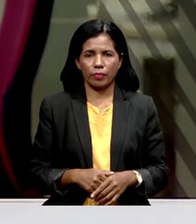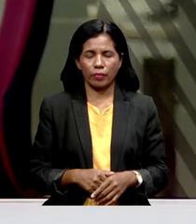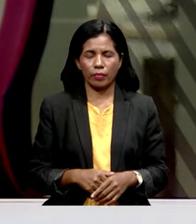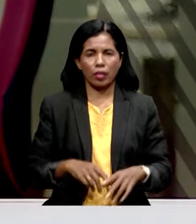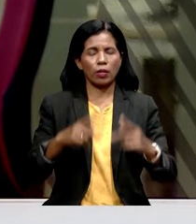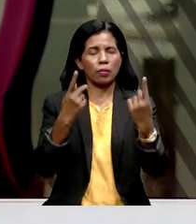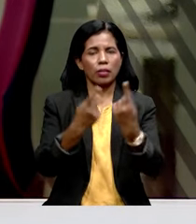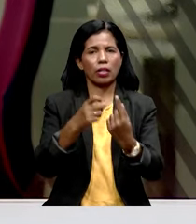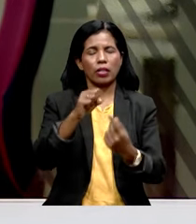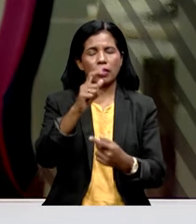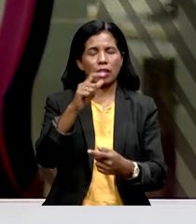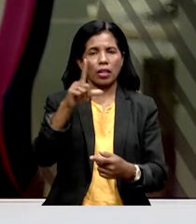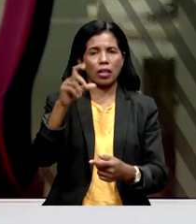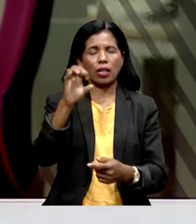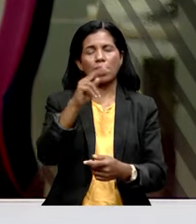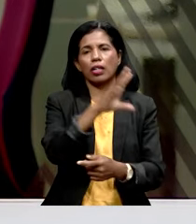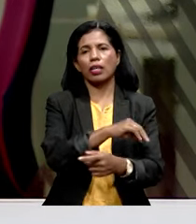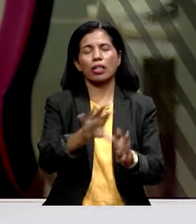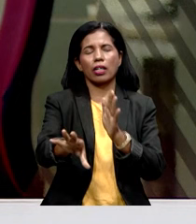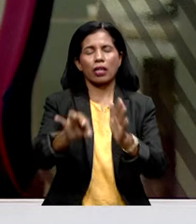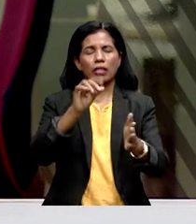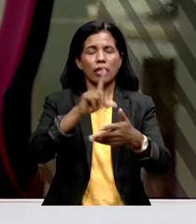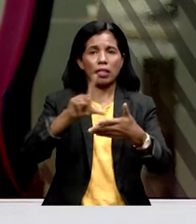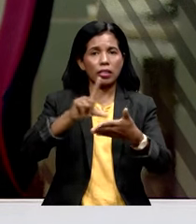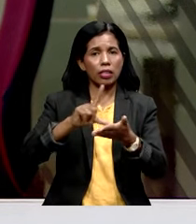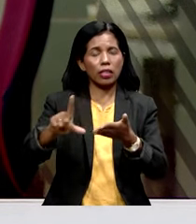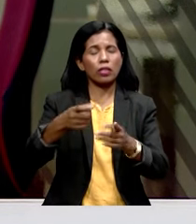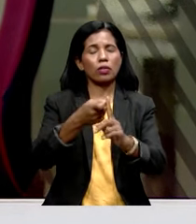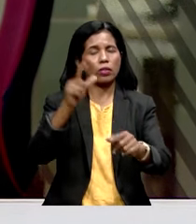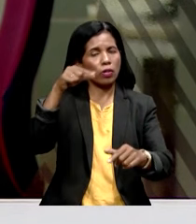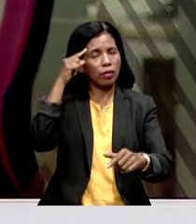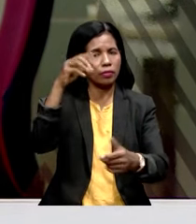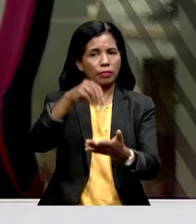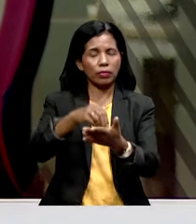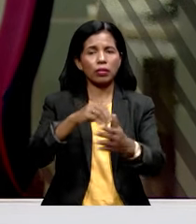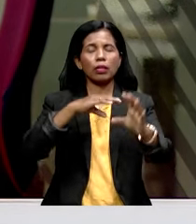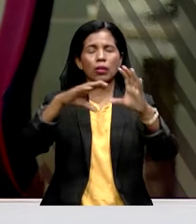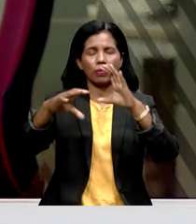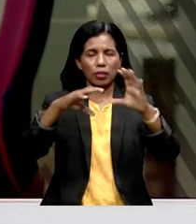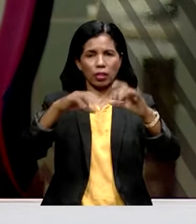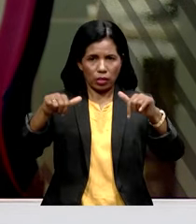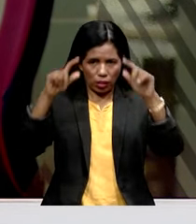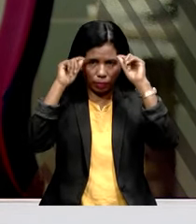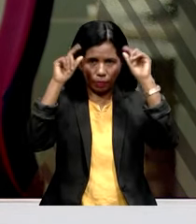Companhia Starlink, Companhia Ruacelo, que é a licença do seu governo, onde investe a área de comunicação